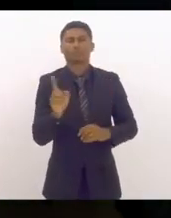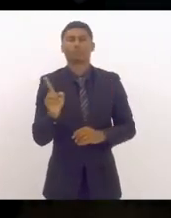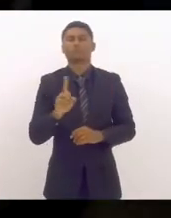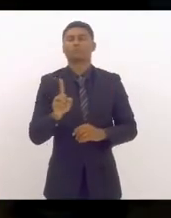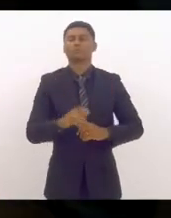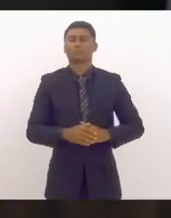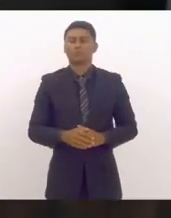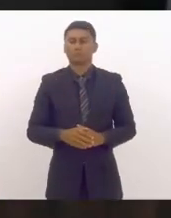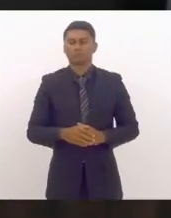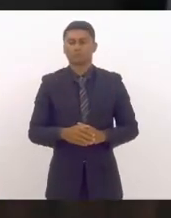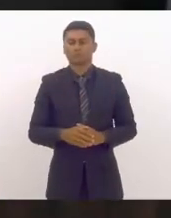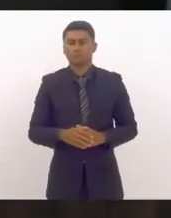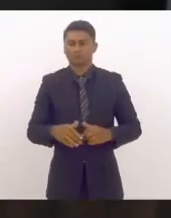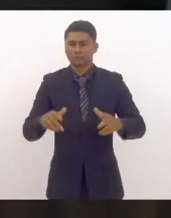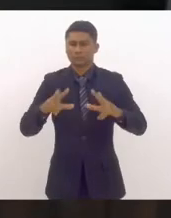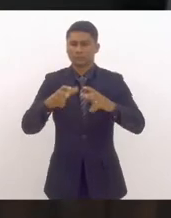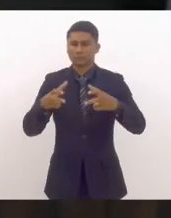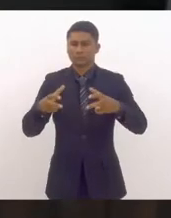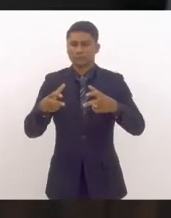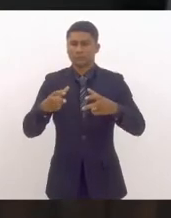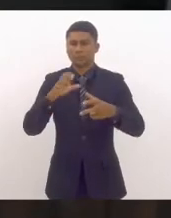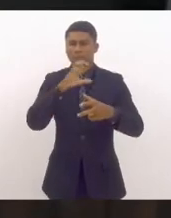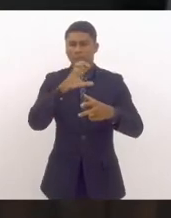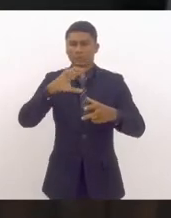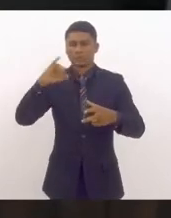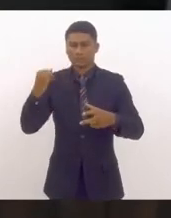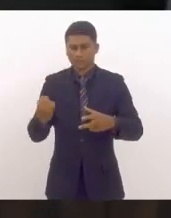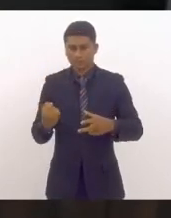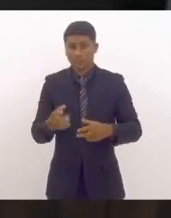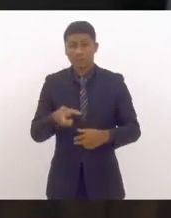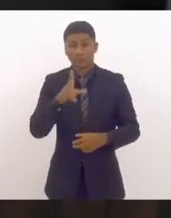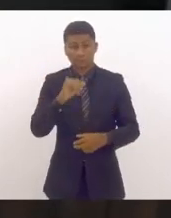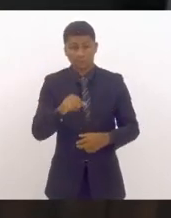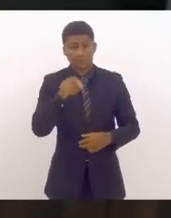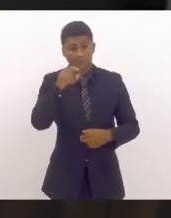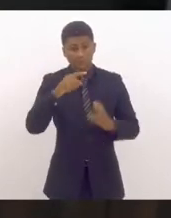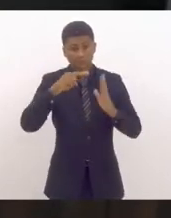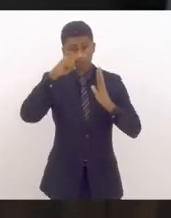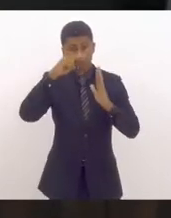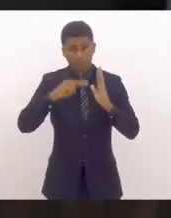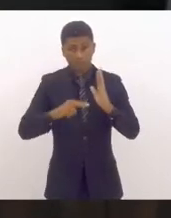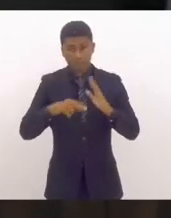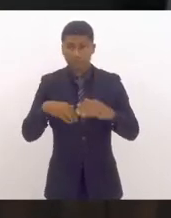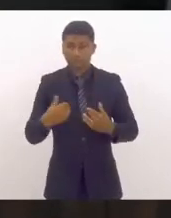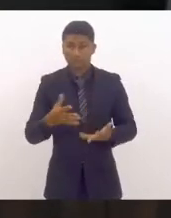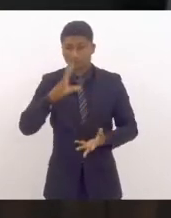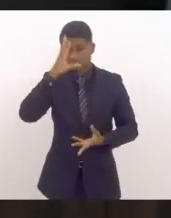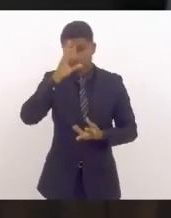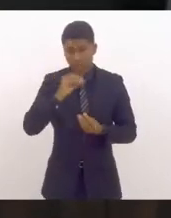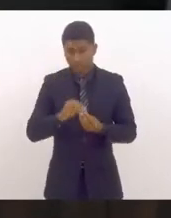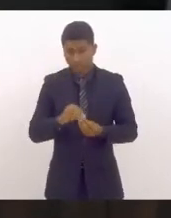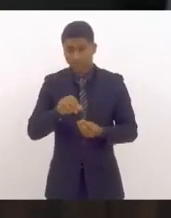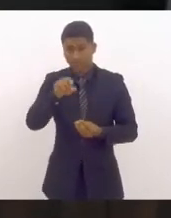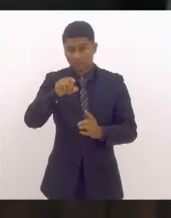Se eu vou colher o parecer da Comissão de Constituição e Justiça, e se Vossa Excelência vai fazer a leitura, Vossa Excelência vai ficar como